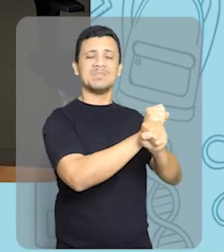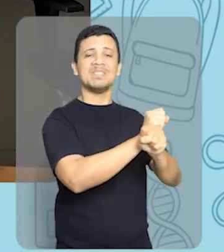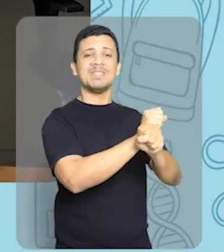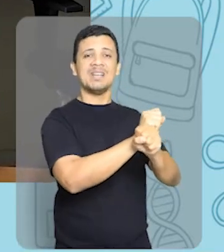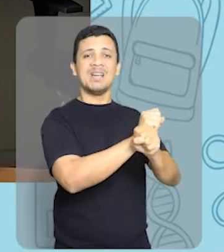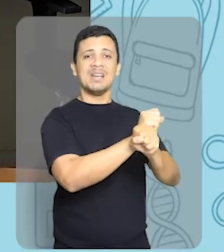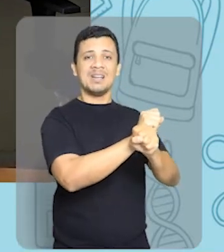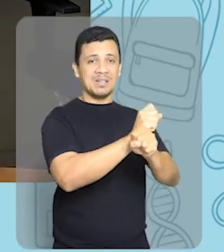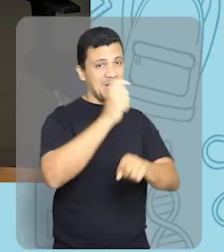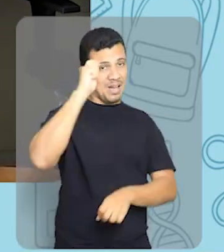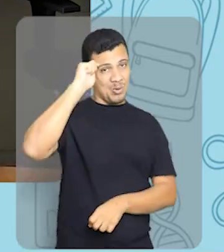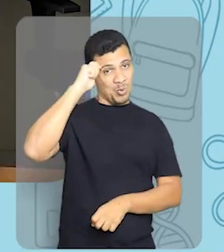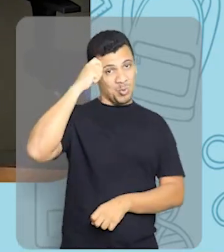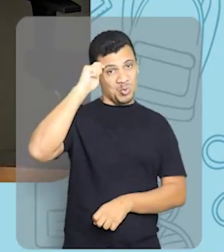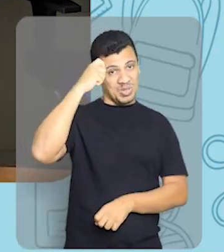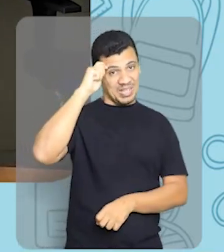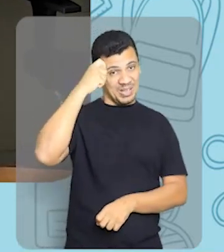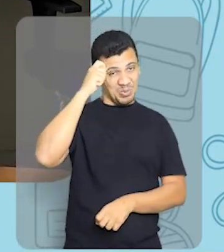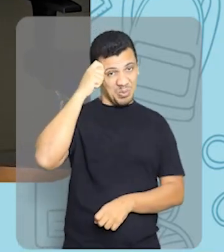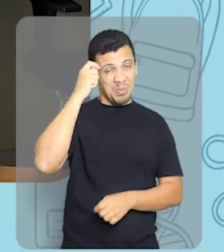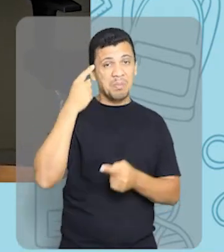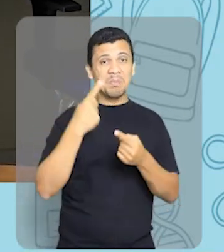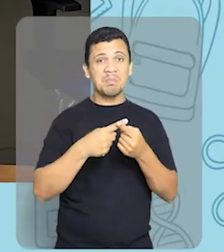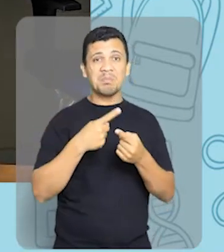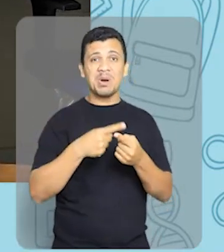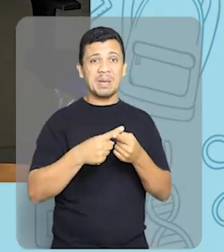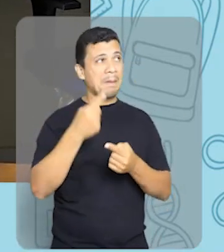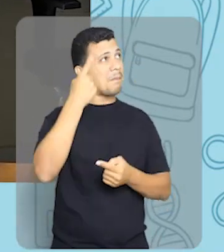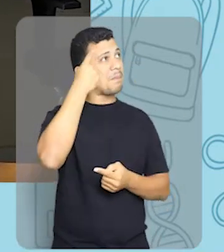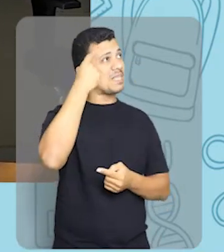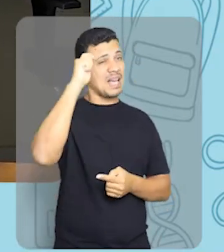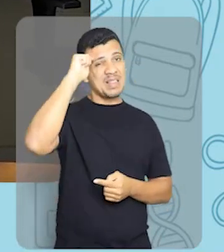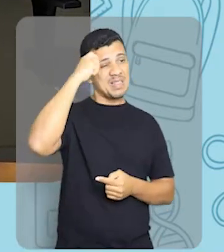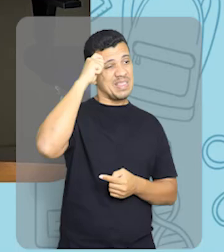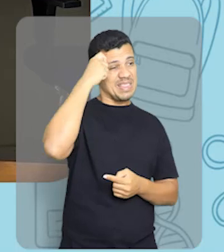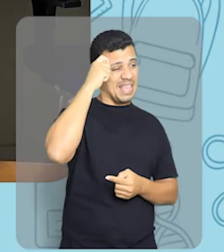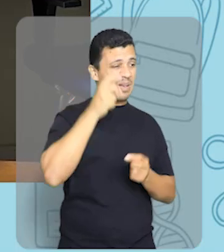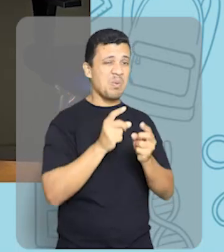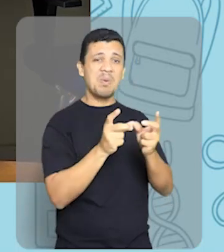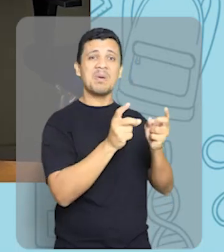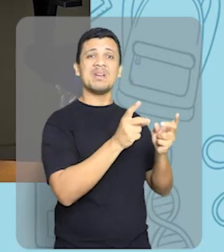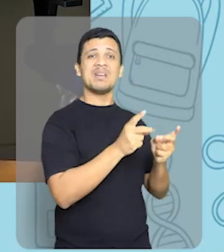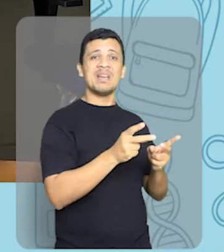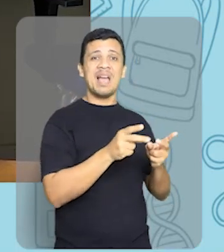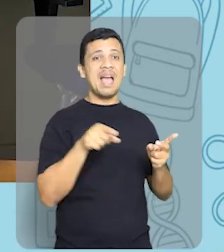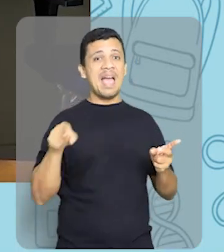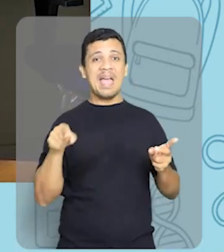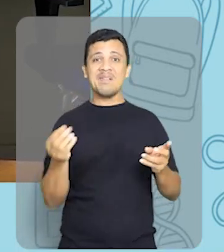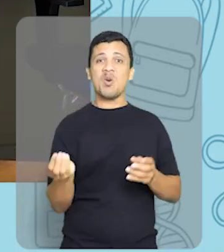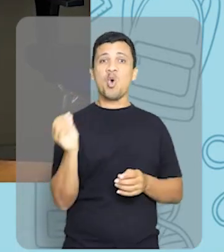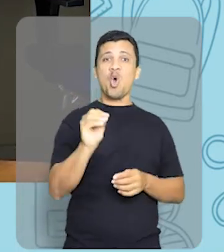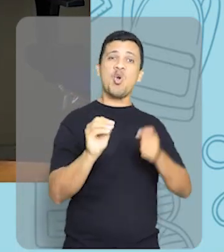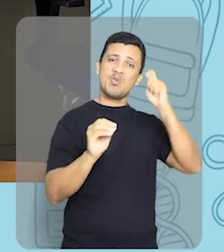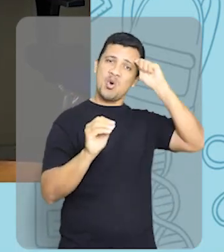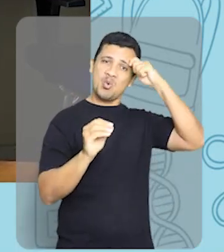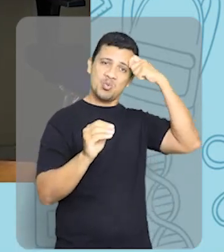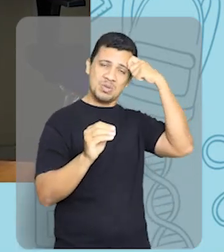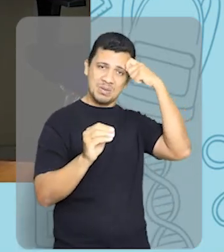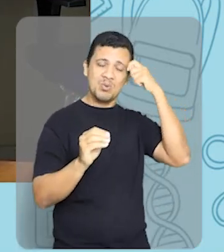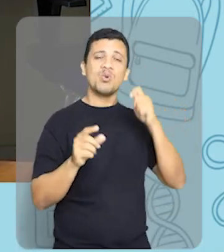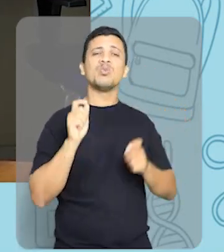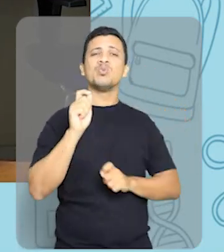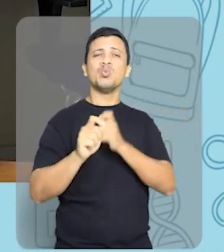das prateleiras, porque o negro era considerado uma mercadoria, e coloca dentro de um romance. Então Firmina, ela tem toda